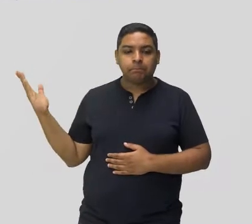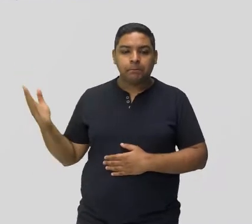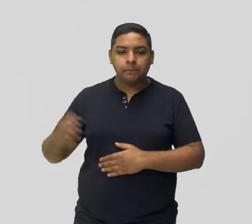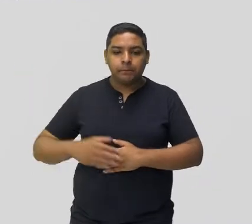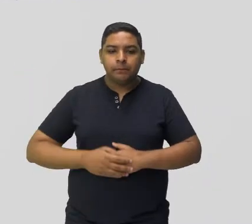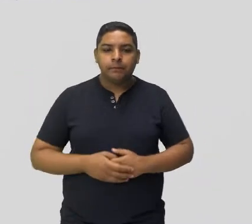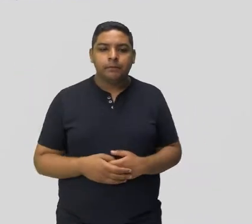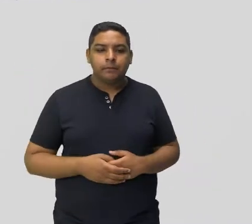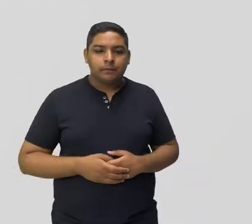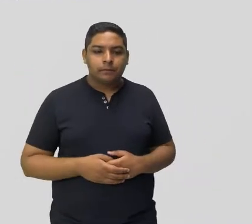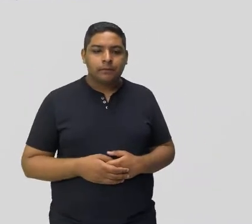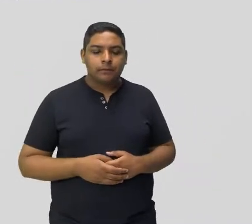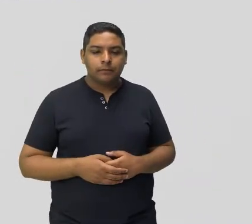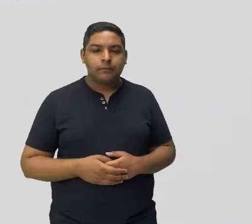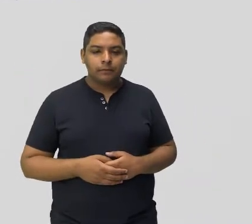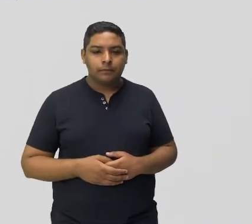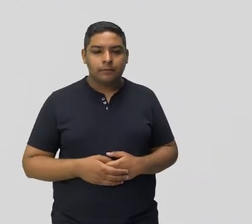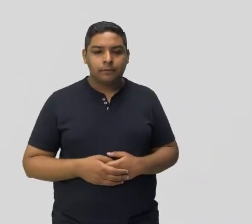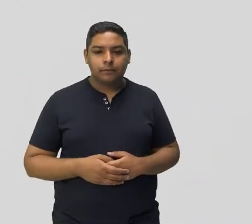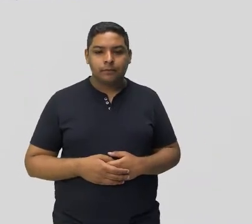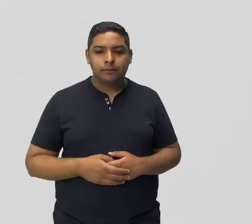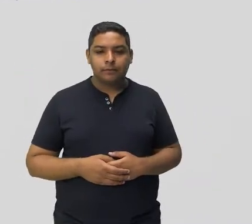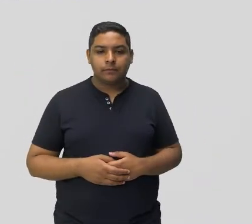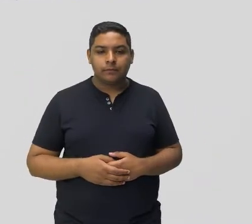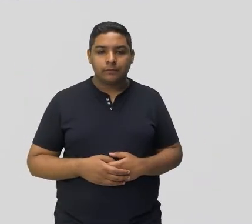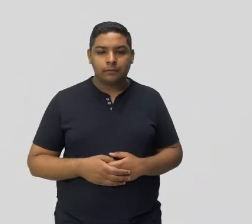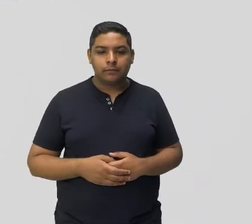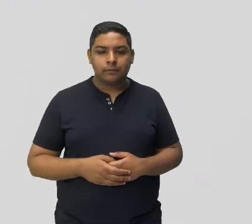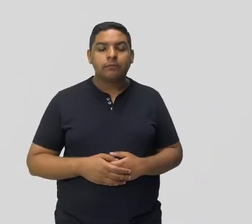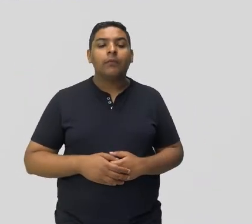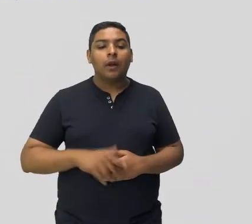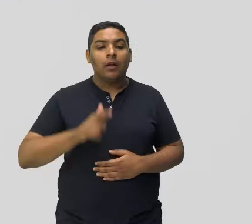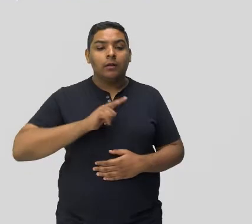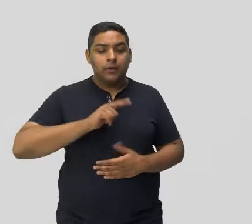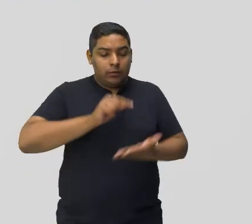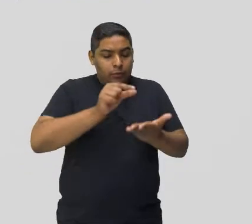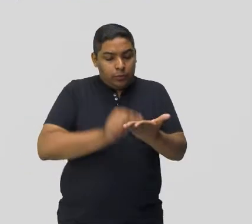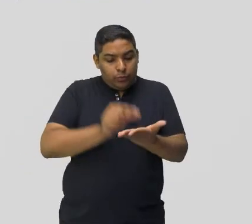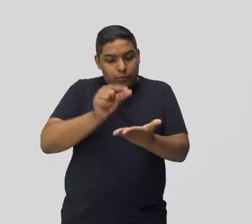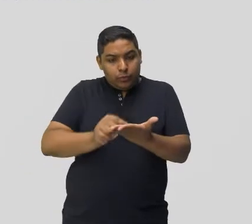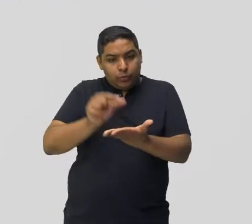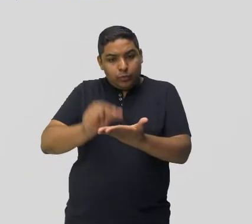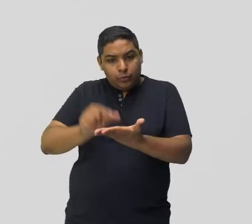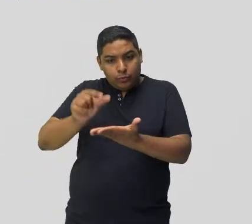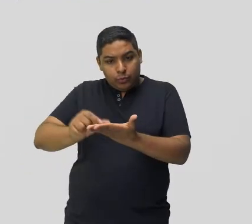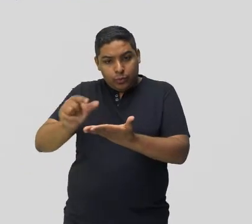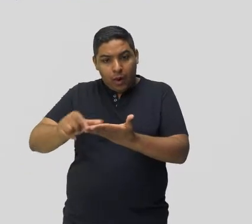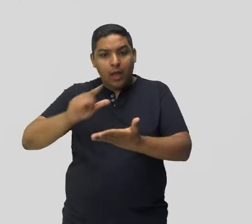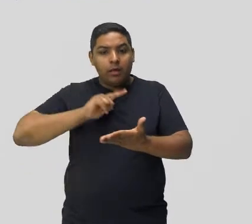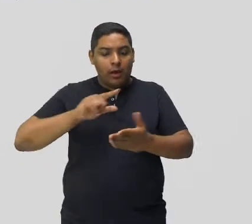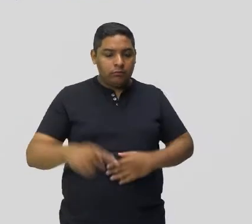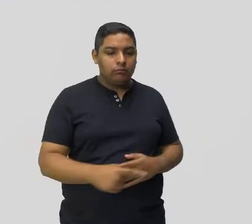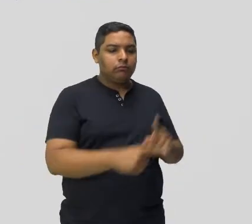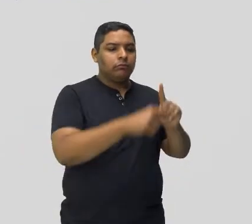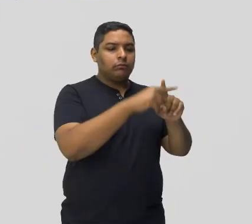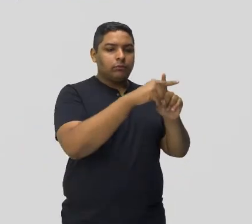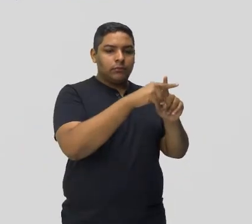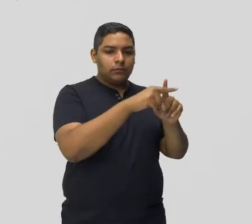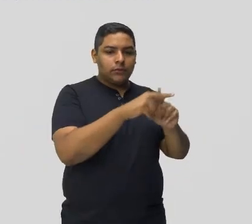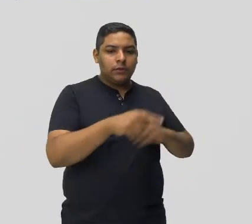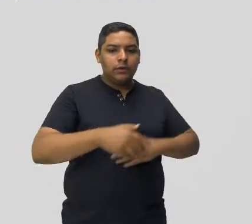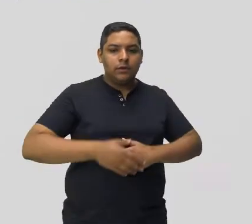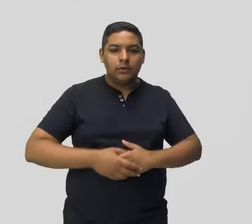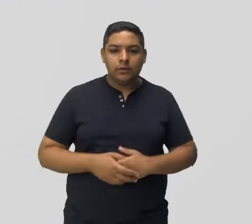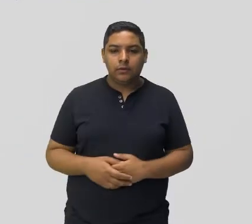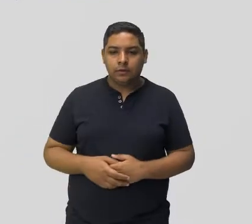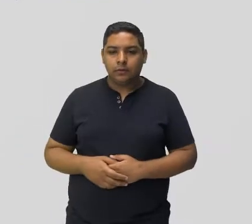série. Em série nós temos aí, olha, capacitores ligados em série possuem um polo positivo ligado ao polo